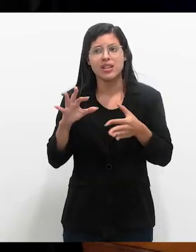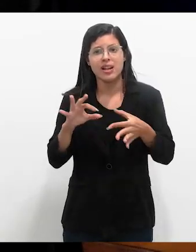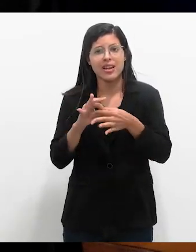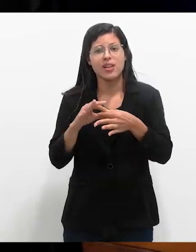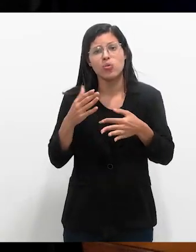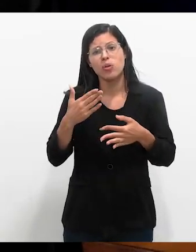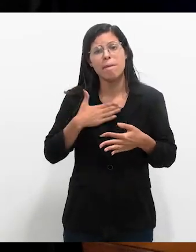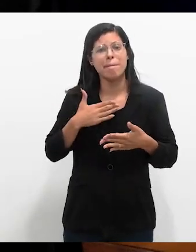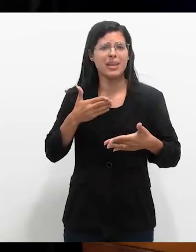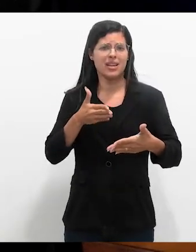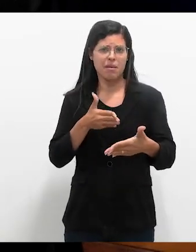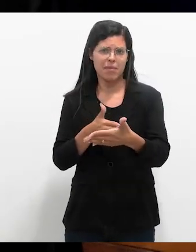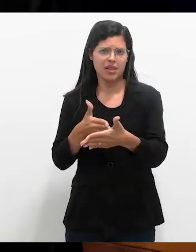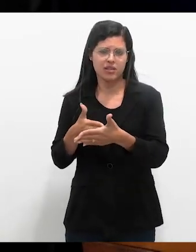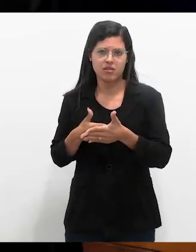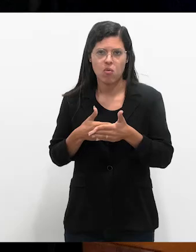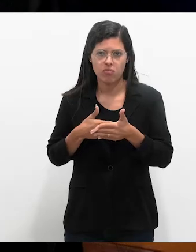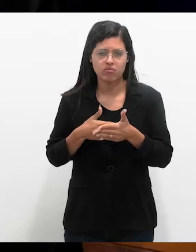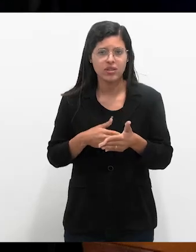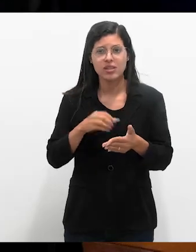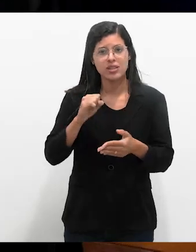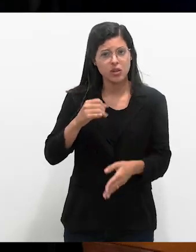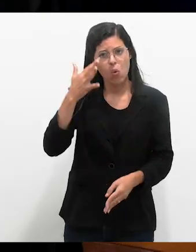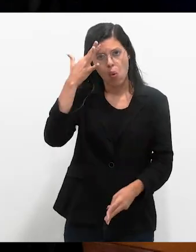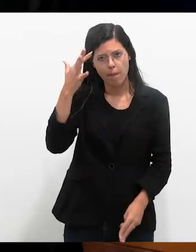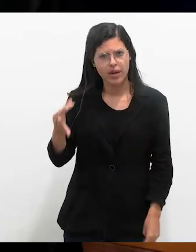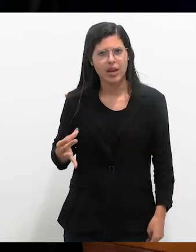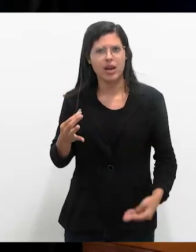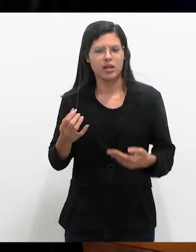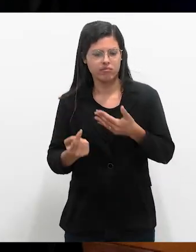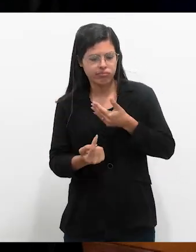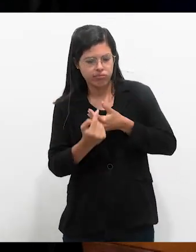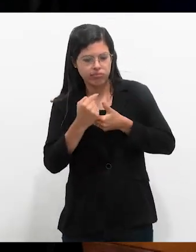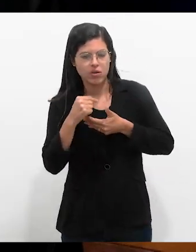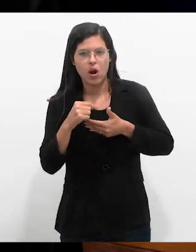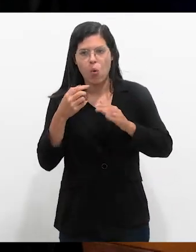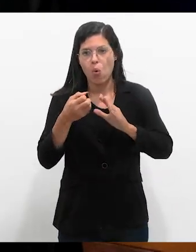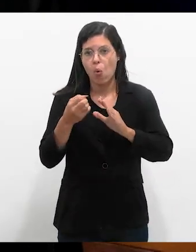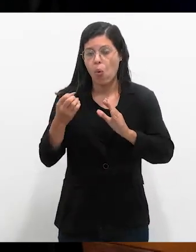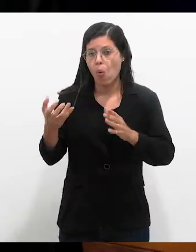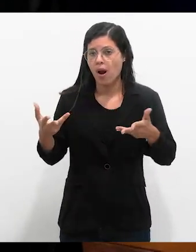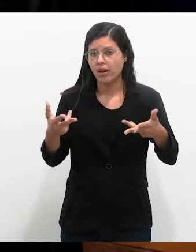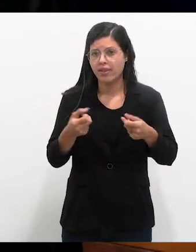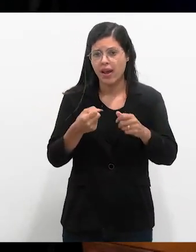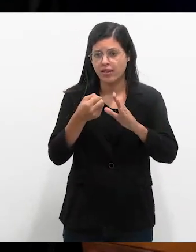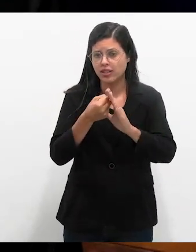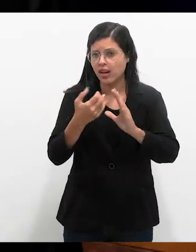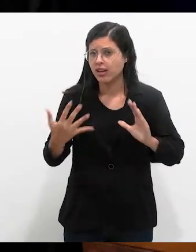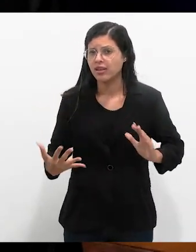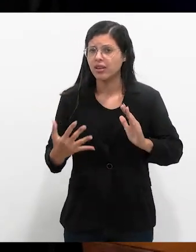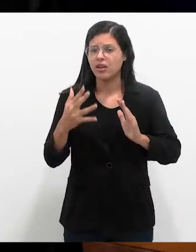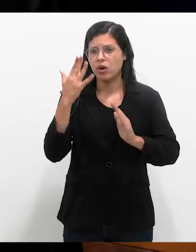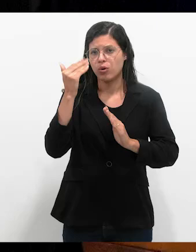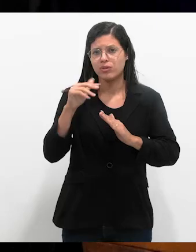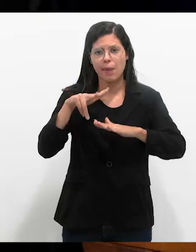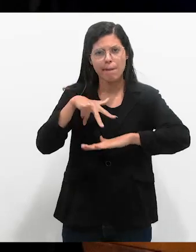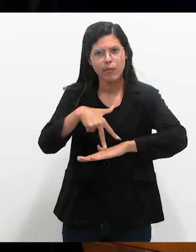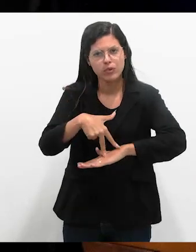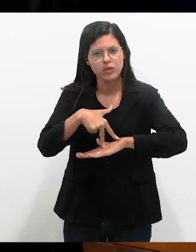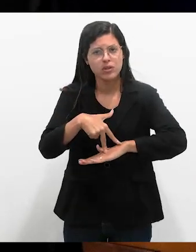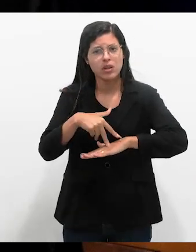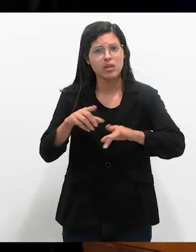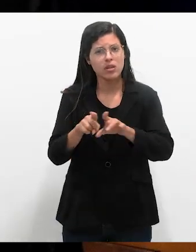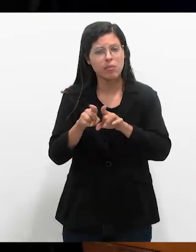própria limitação. Se eu me compreendo, se eu entendo as minhas virtudes, as minhas limitações, eu vou saber como me posicionar. Eu vou saber entender